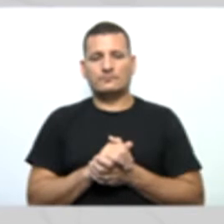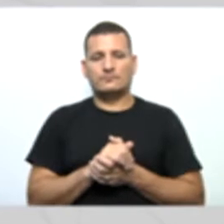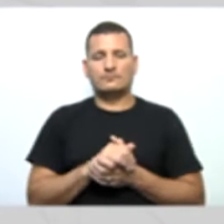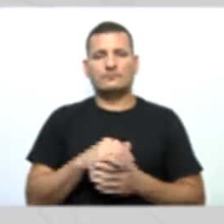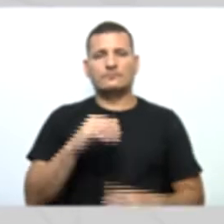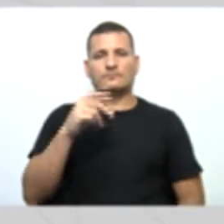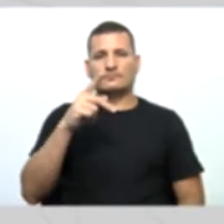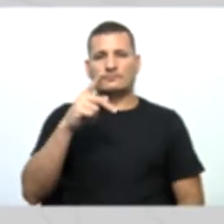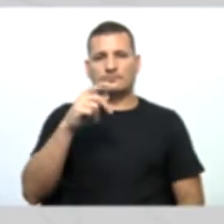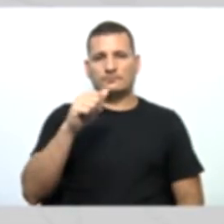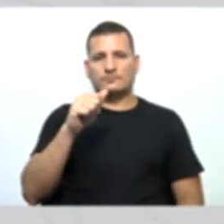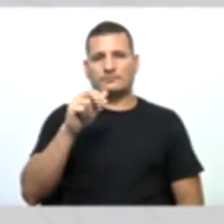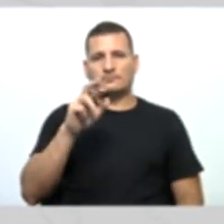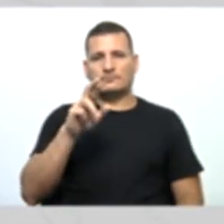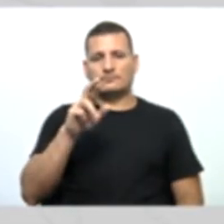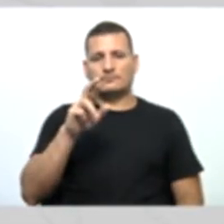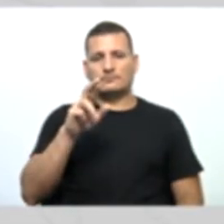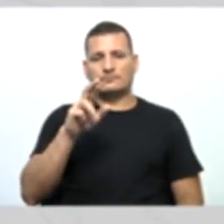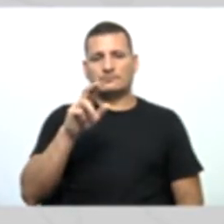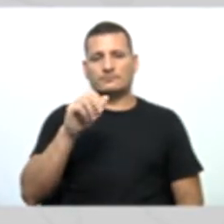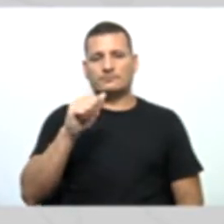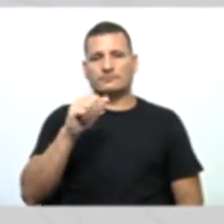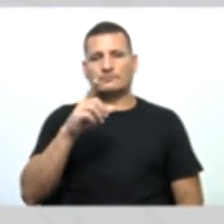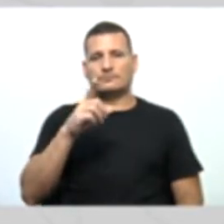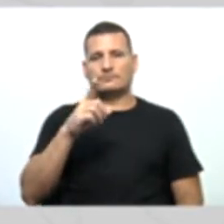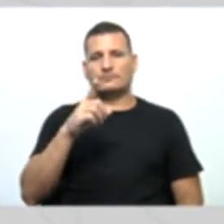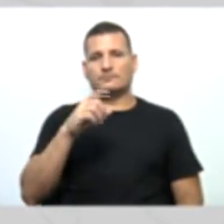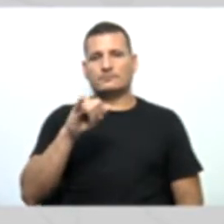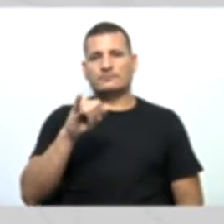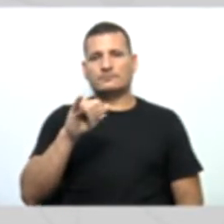Primeiro, quando se fala assim, ó, tem um